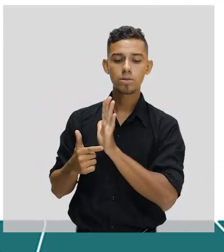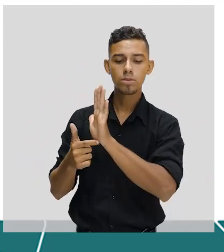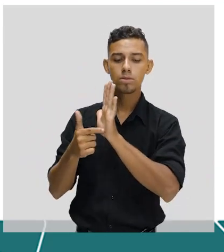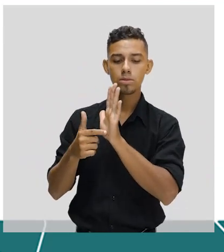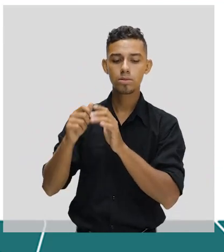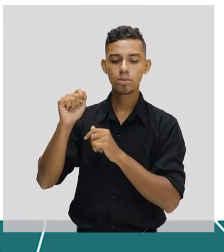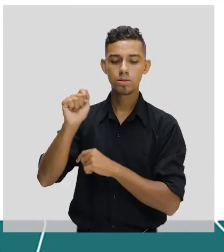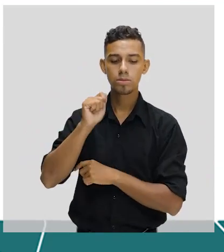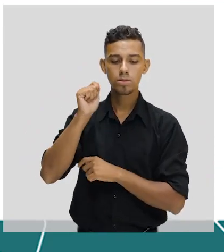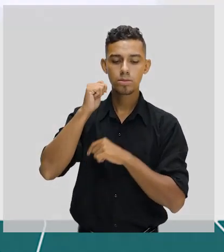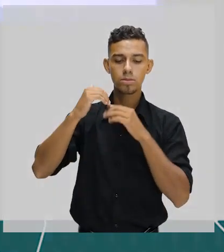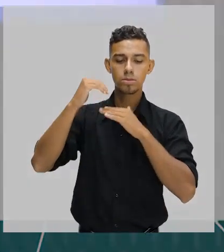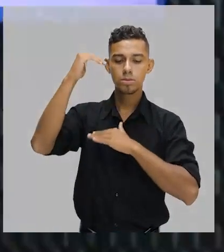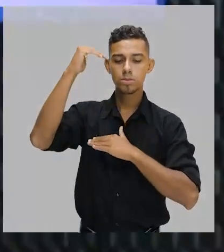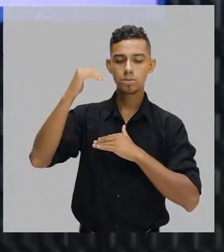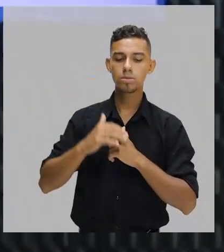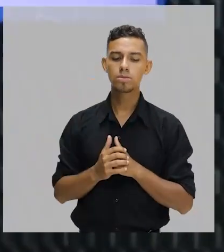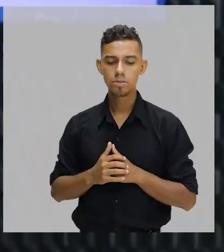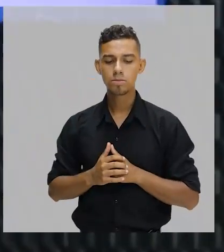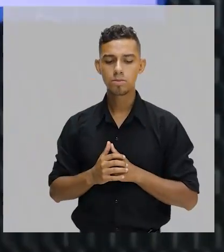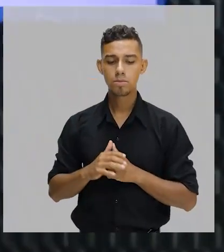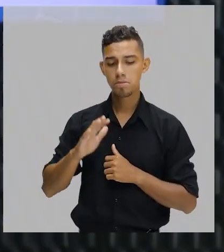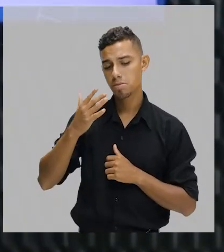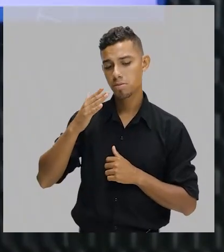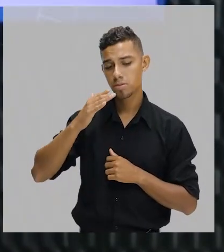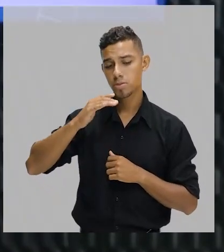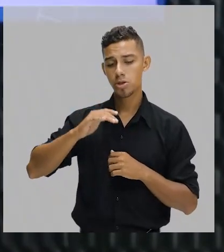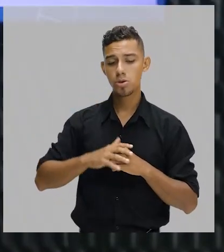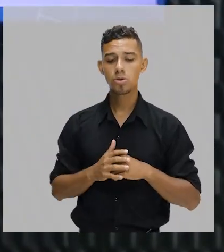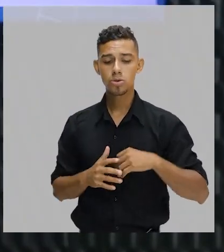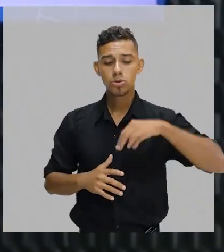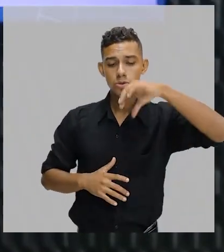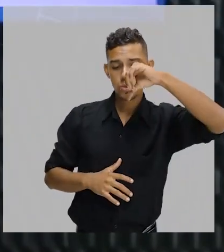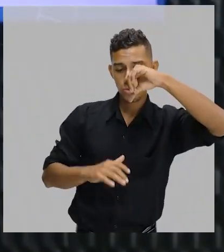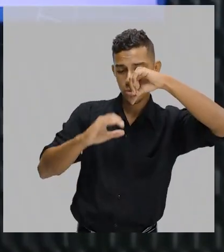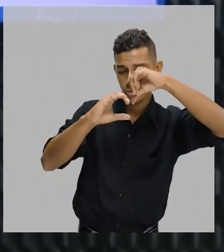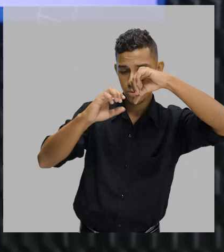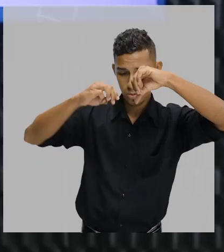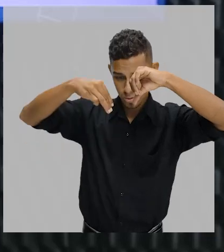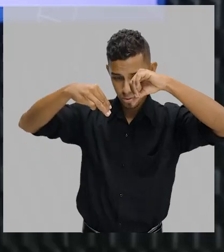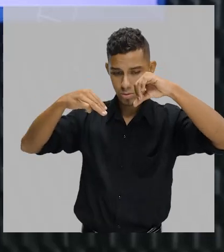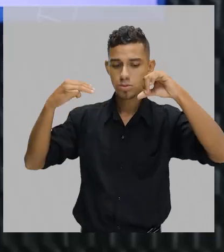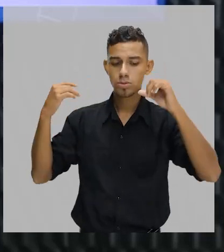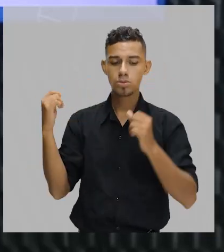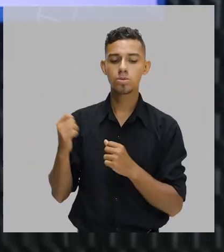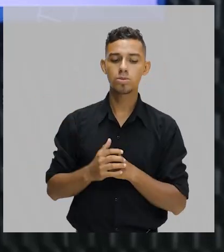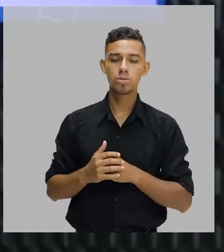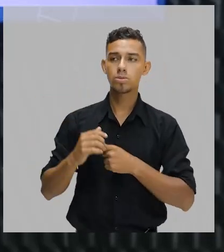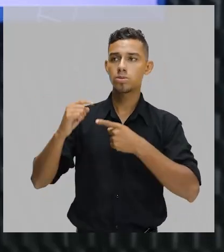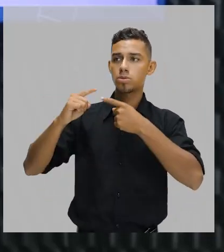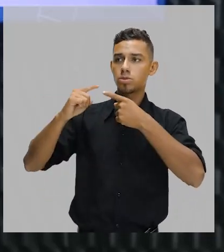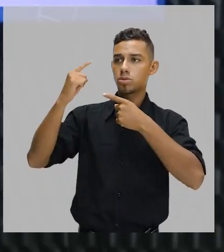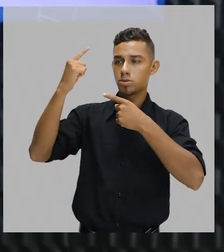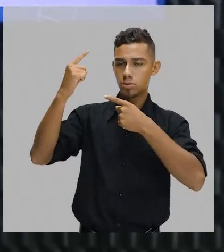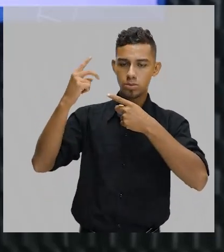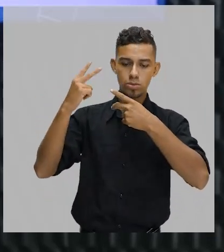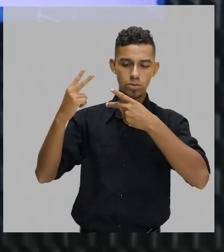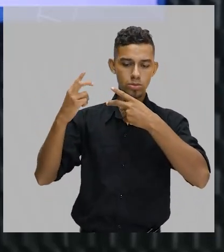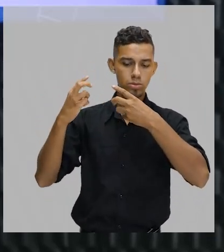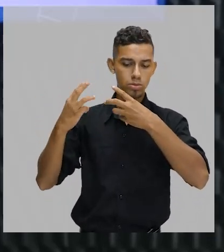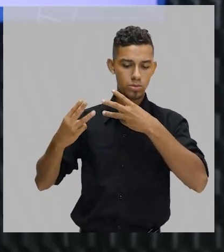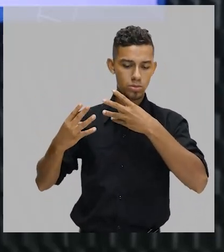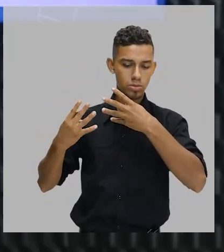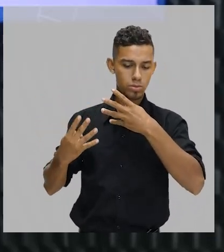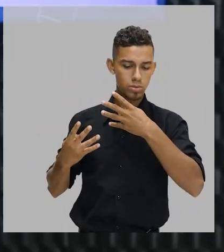cabeça, o tamanho dela, da cabeça, ela corresponde a mais ou menos um oitavo do corpo. Então, desenhar um adulto: uma, duas, três,